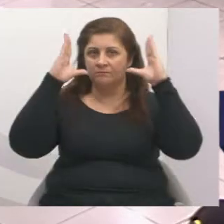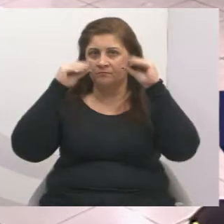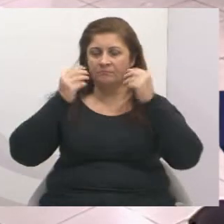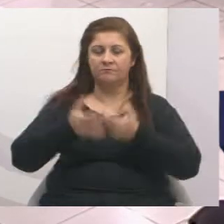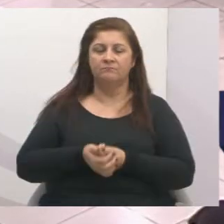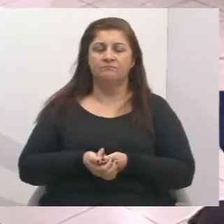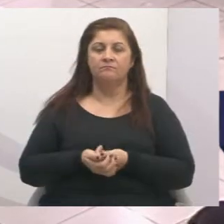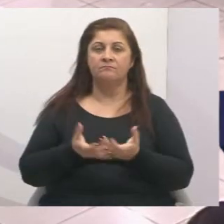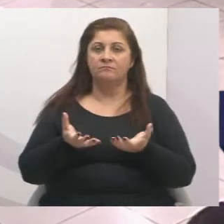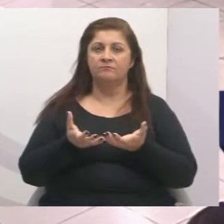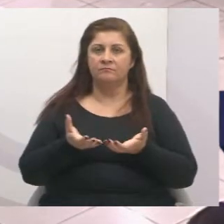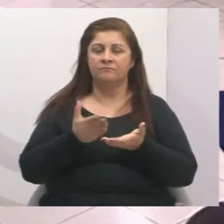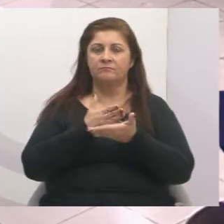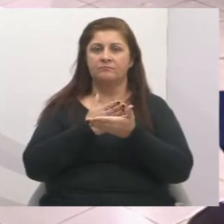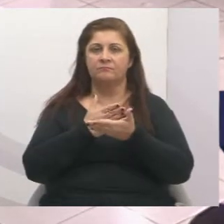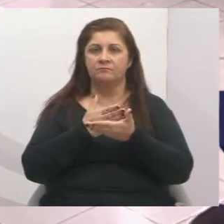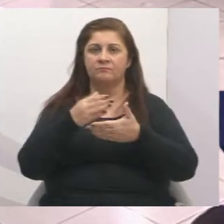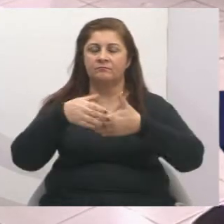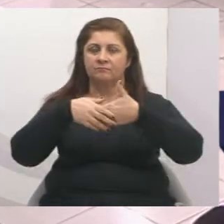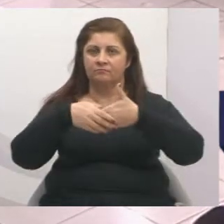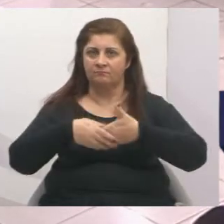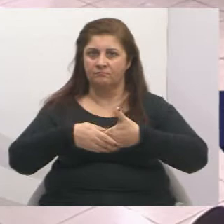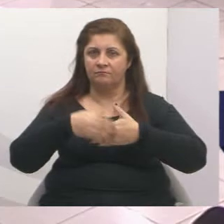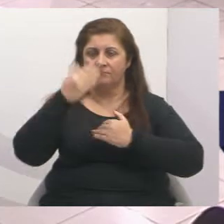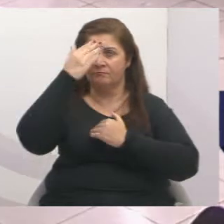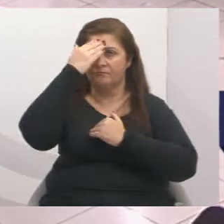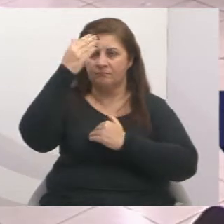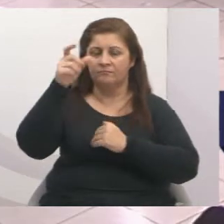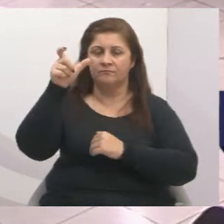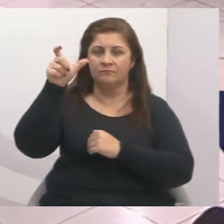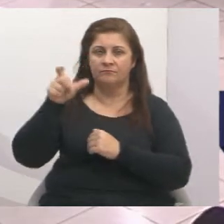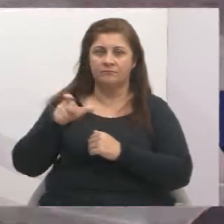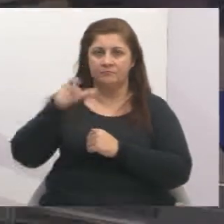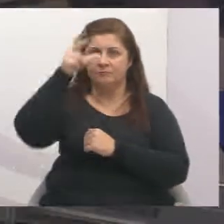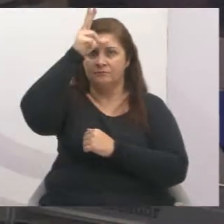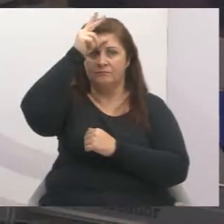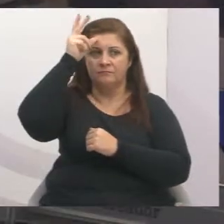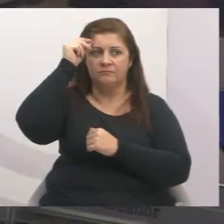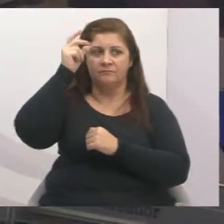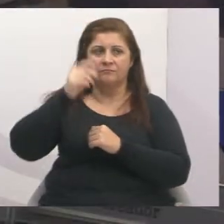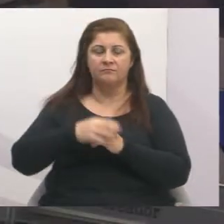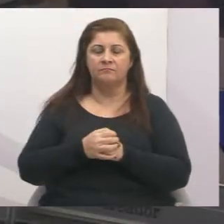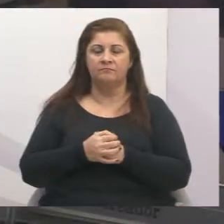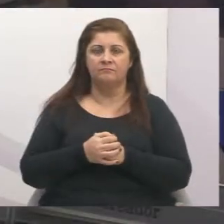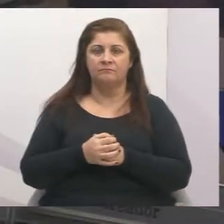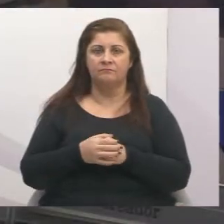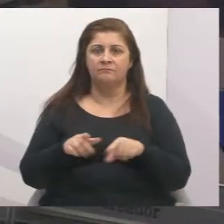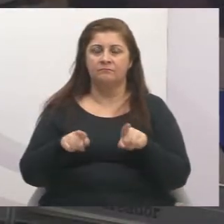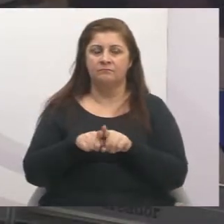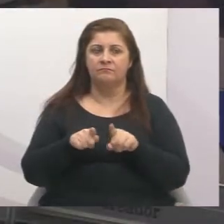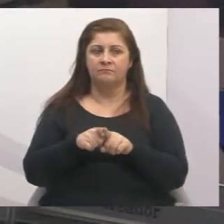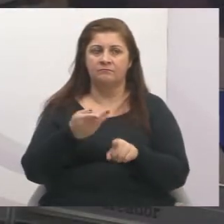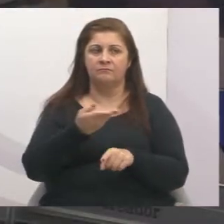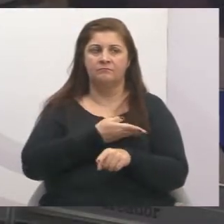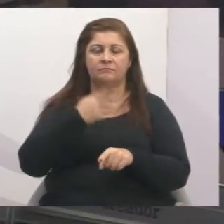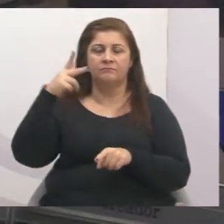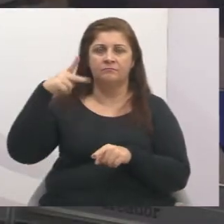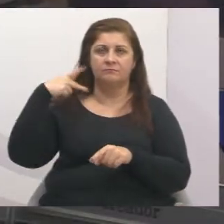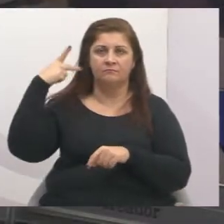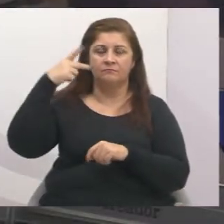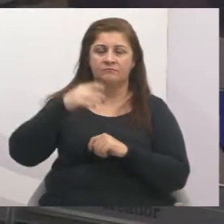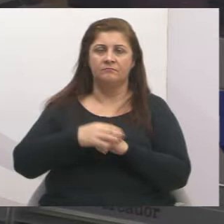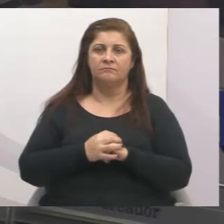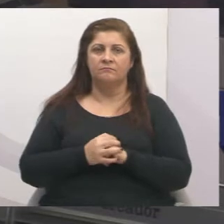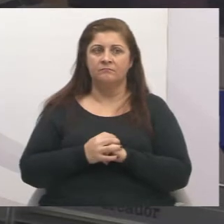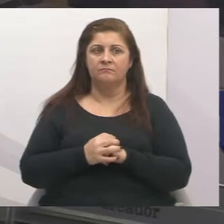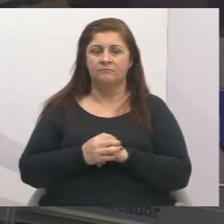cumprimentar e já agradecer ao prefeito, os colegas vereadores,